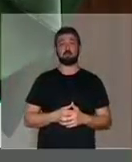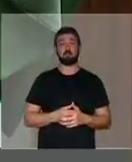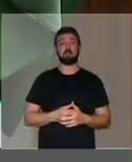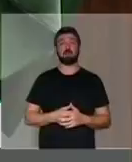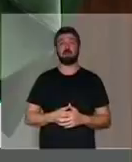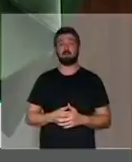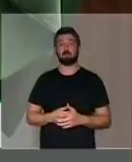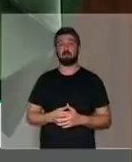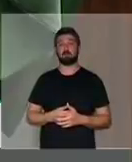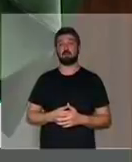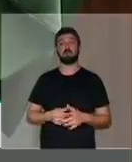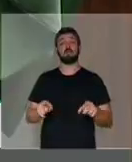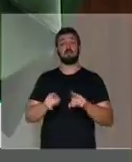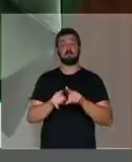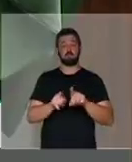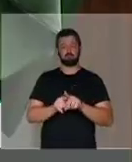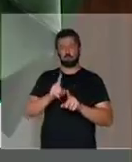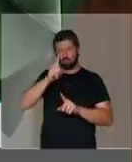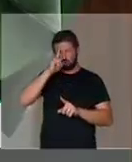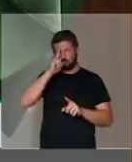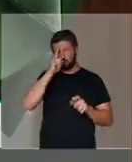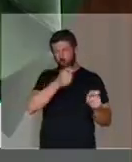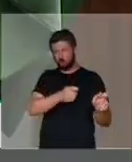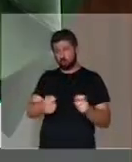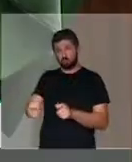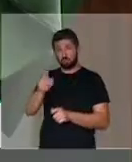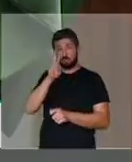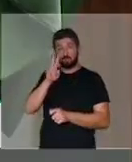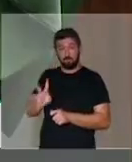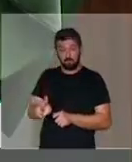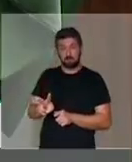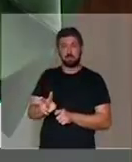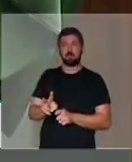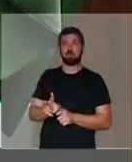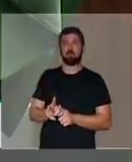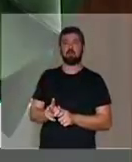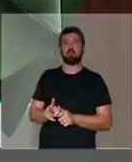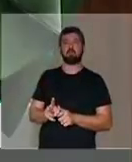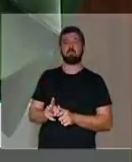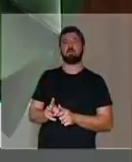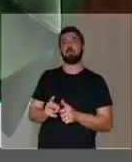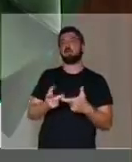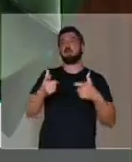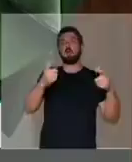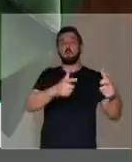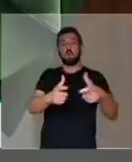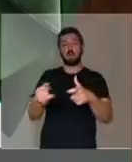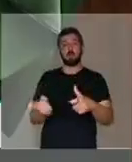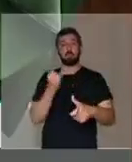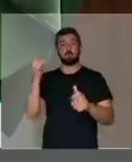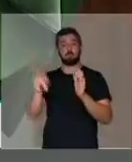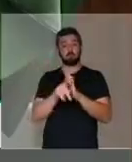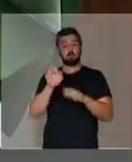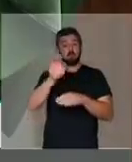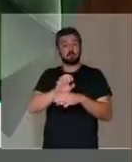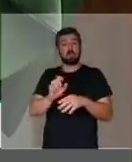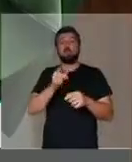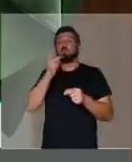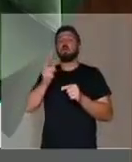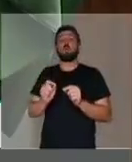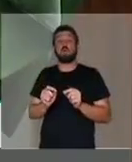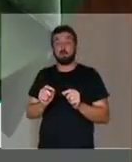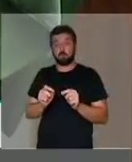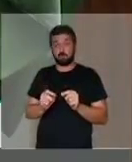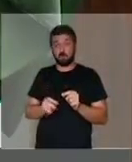noticiários diários sobre a obstrução da circulação em vias importantes do Estado, fazendo com que